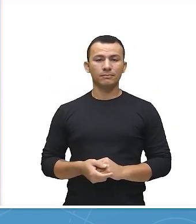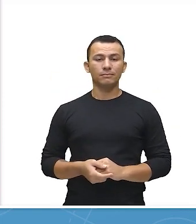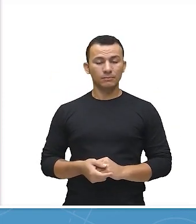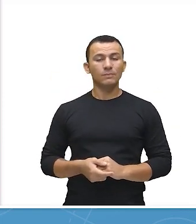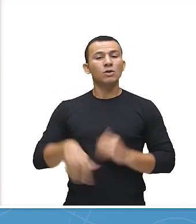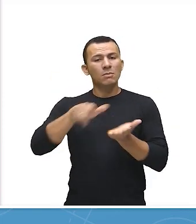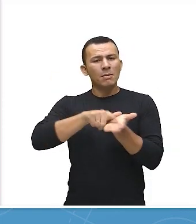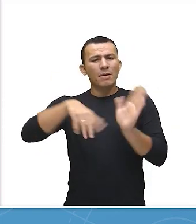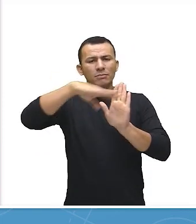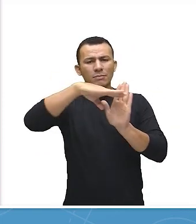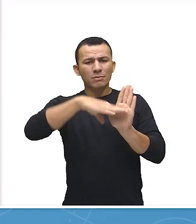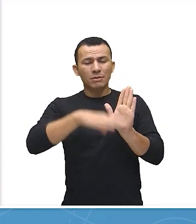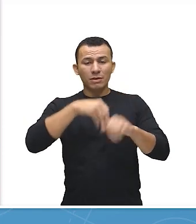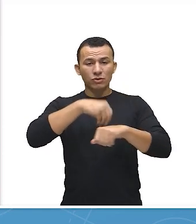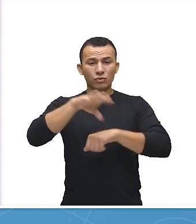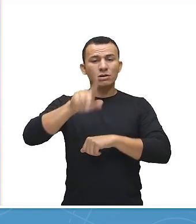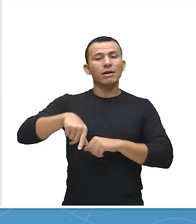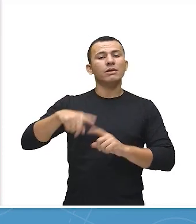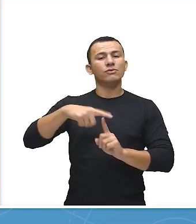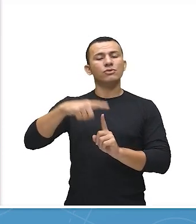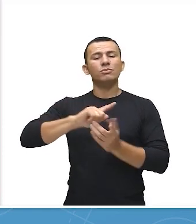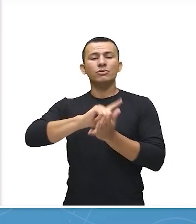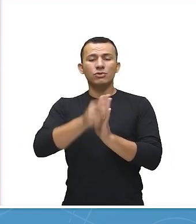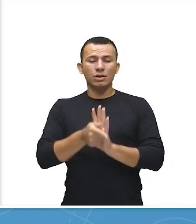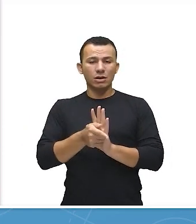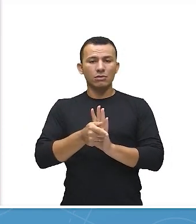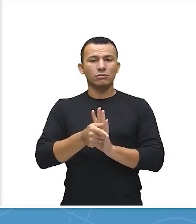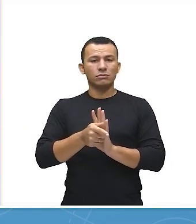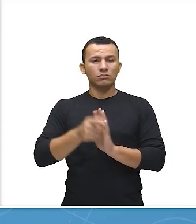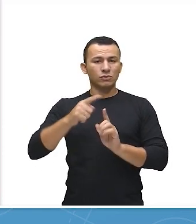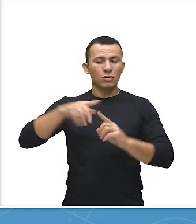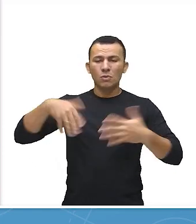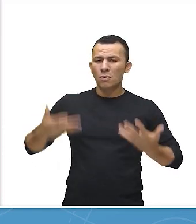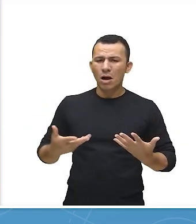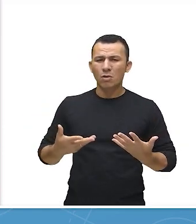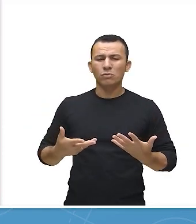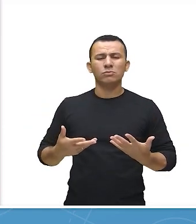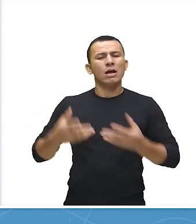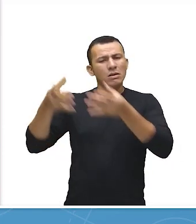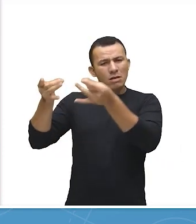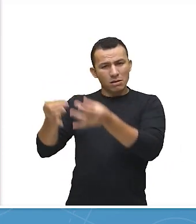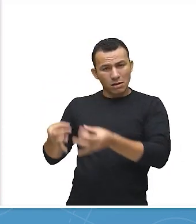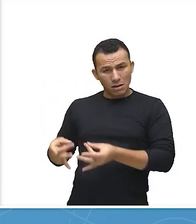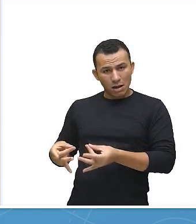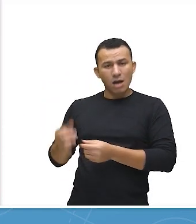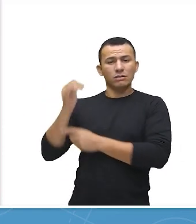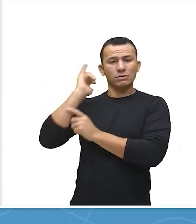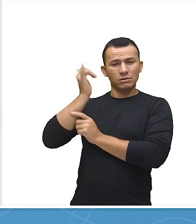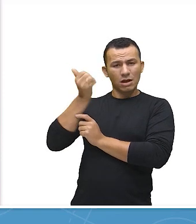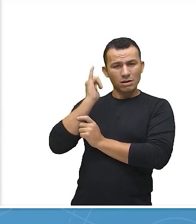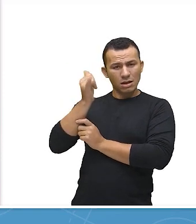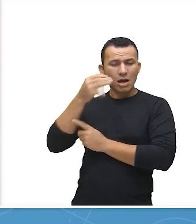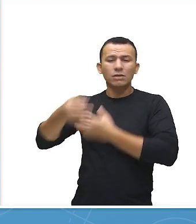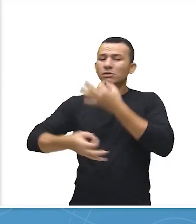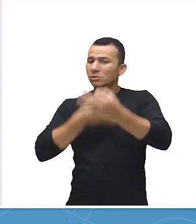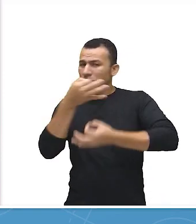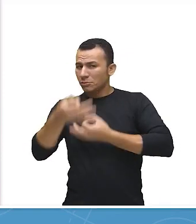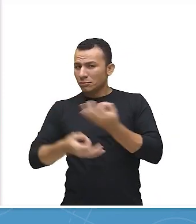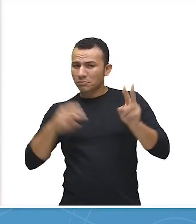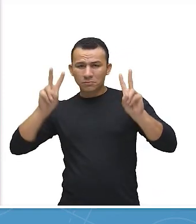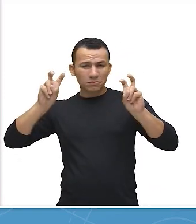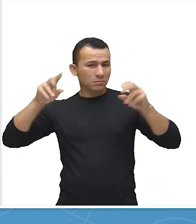ele é um gênero textual que descreve algo, letra B, que narra uma história, que expõe argumentos sobre um assunto, que